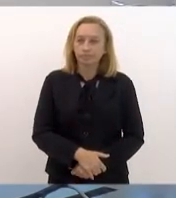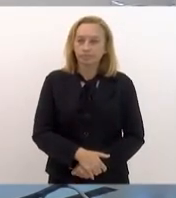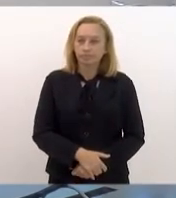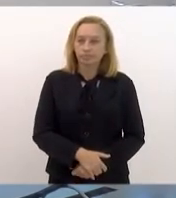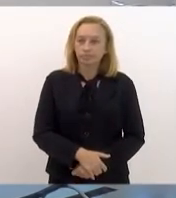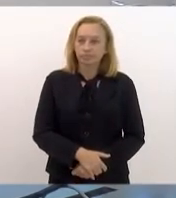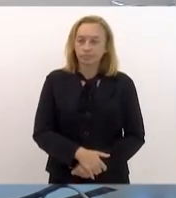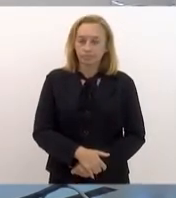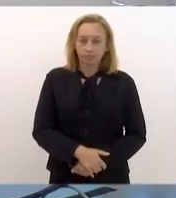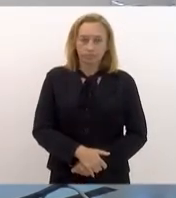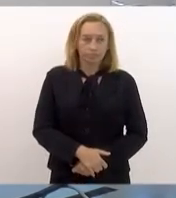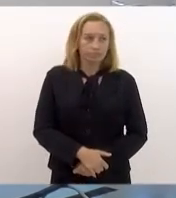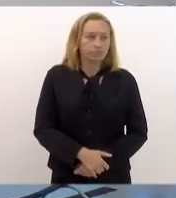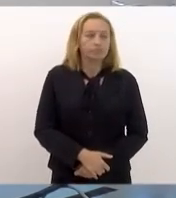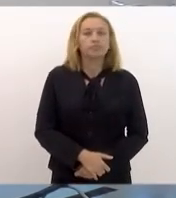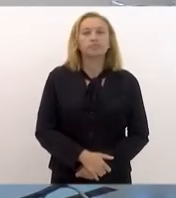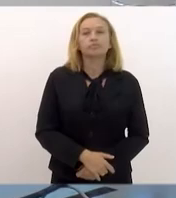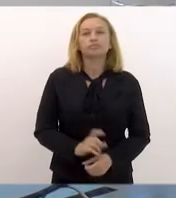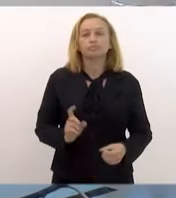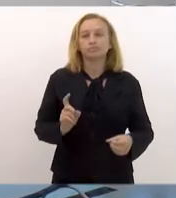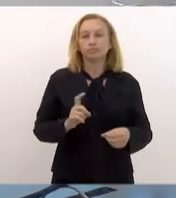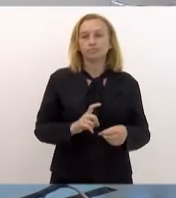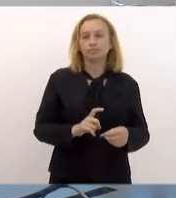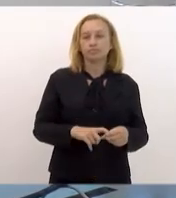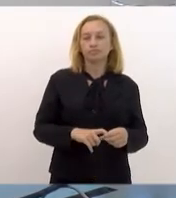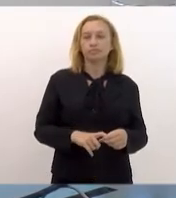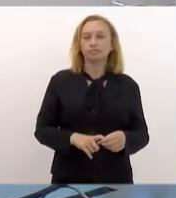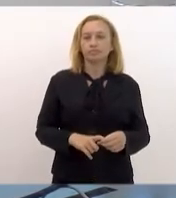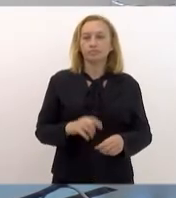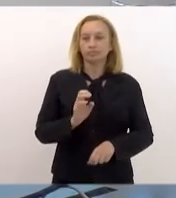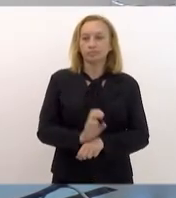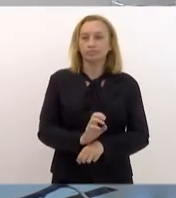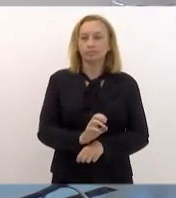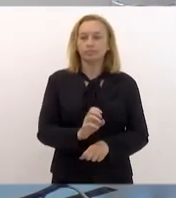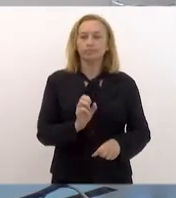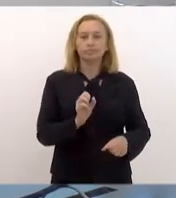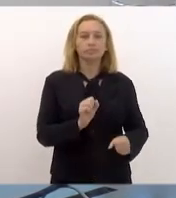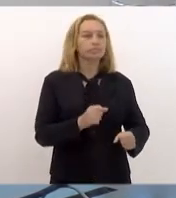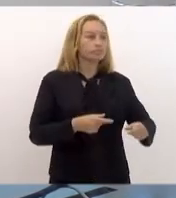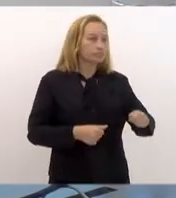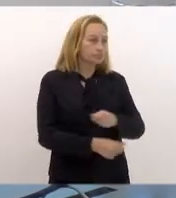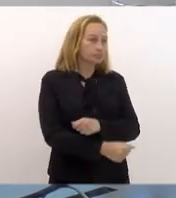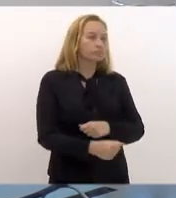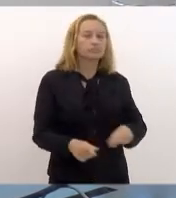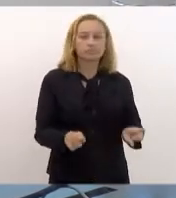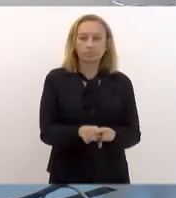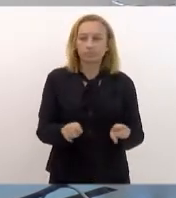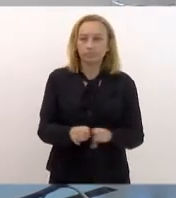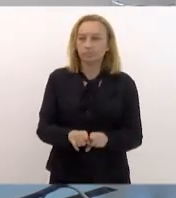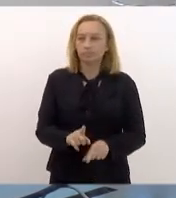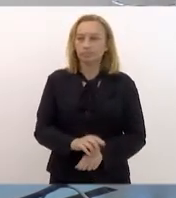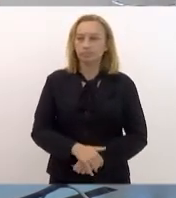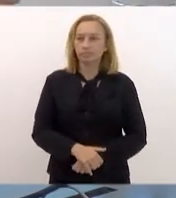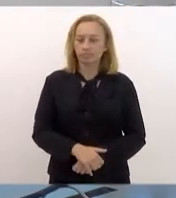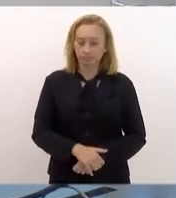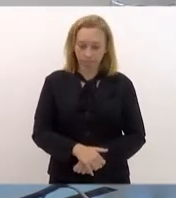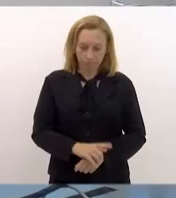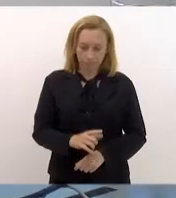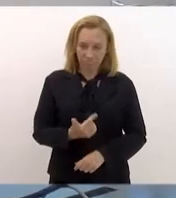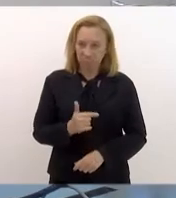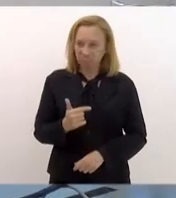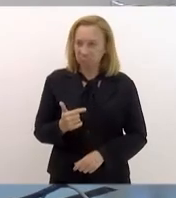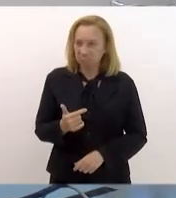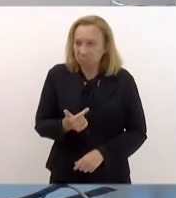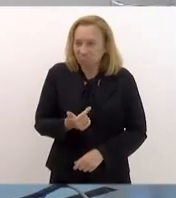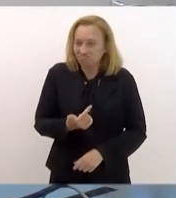um convênio para o Estado e, por via de consequência, o Estado também pode investir com... Entendeu? Isto não é problema.